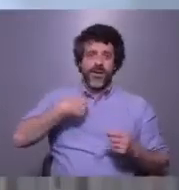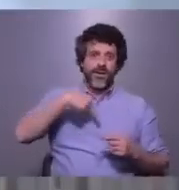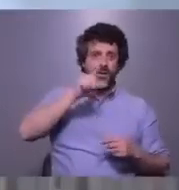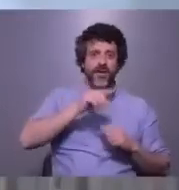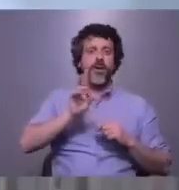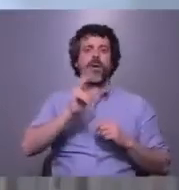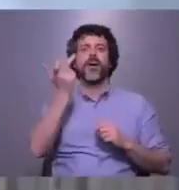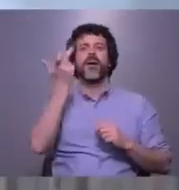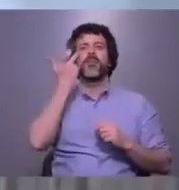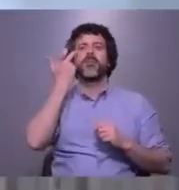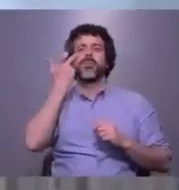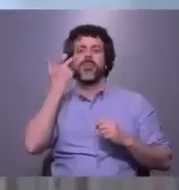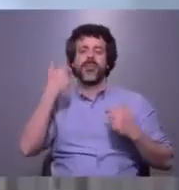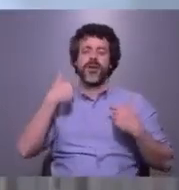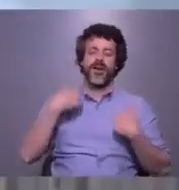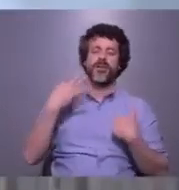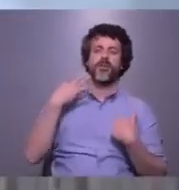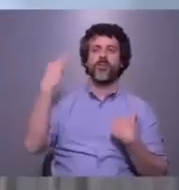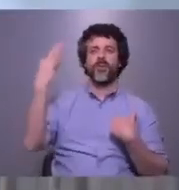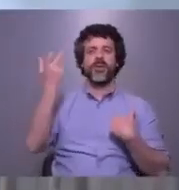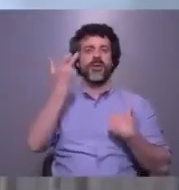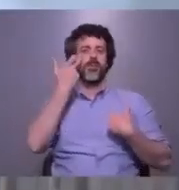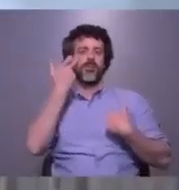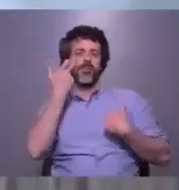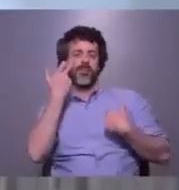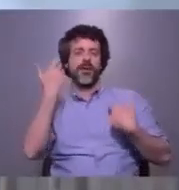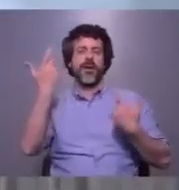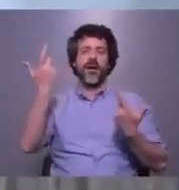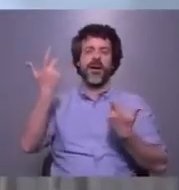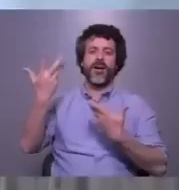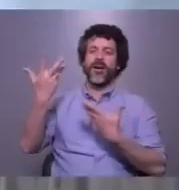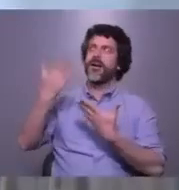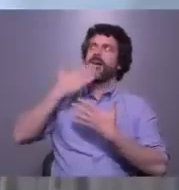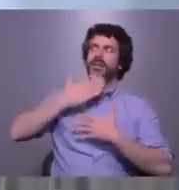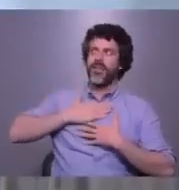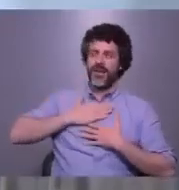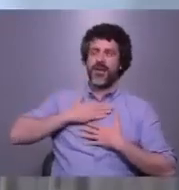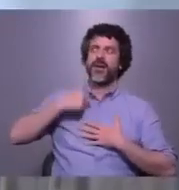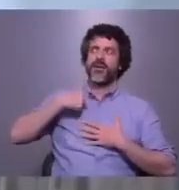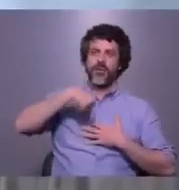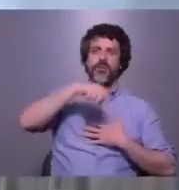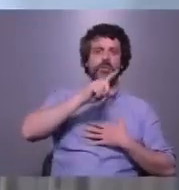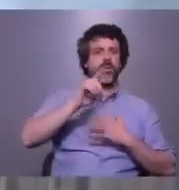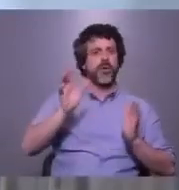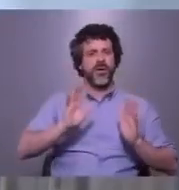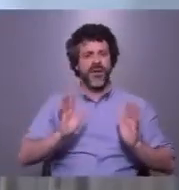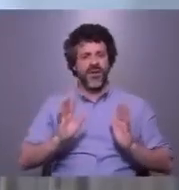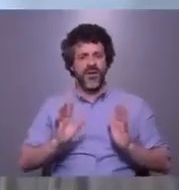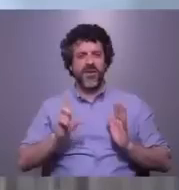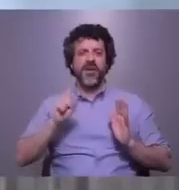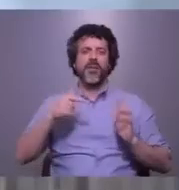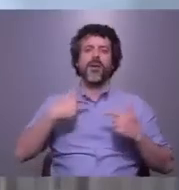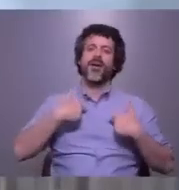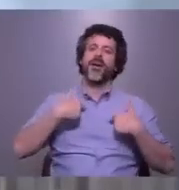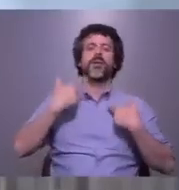envaidecem, nem pelo facto de terem sido escolhidos, nem com a missão que receberam. Nunca procuraram destacar-se